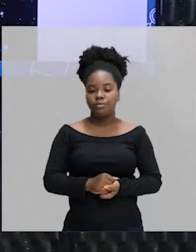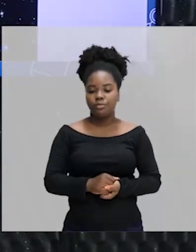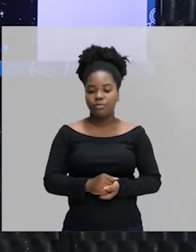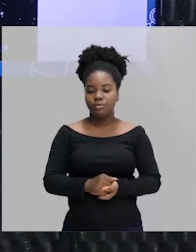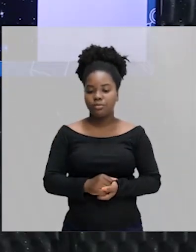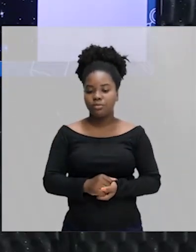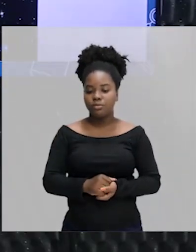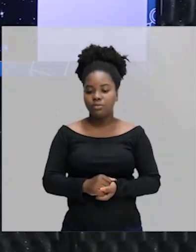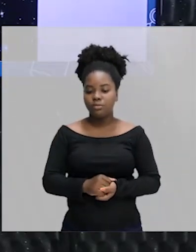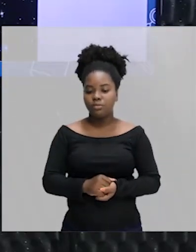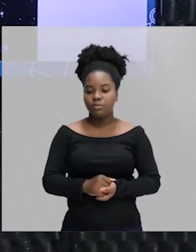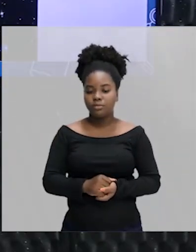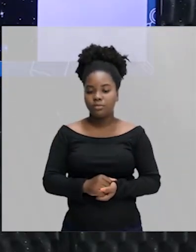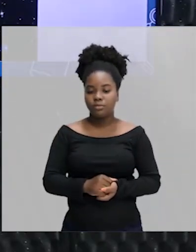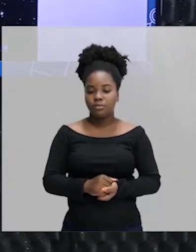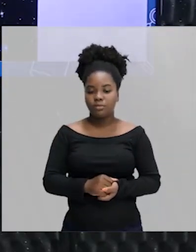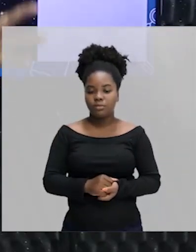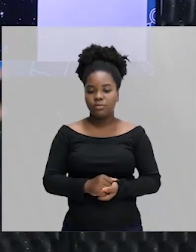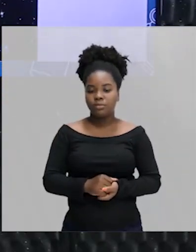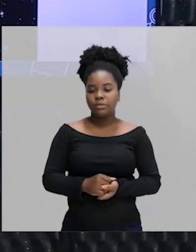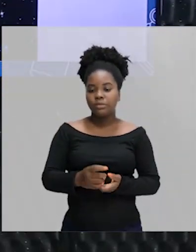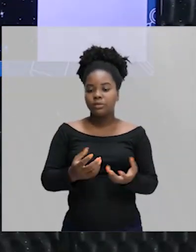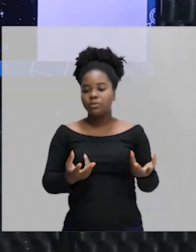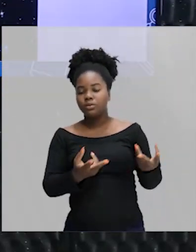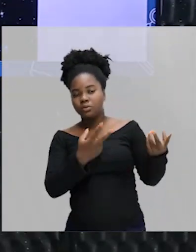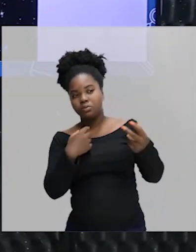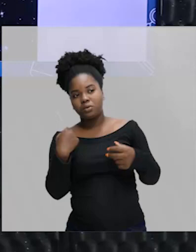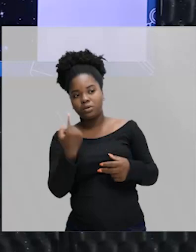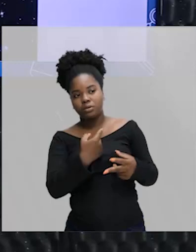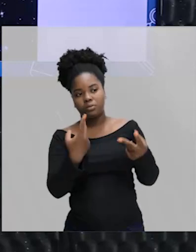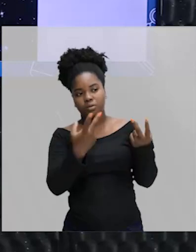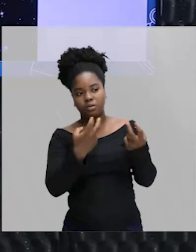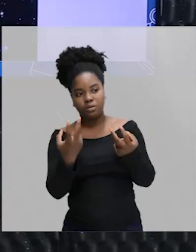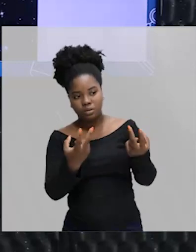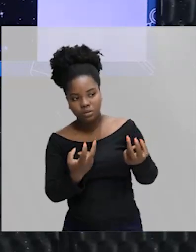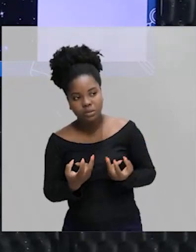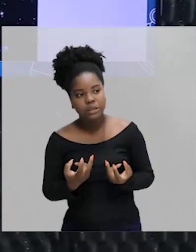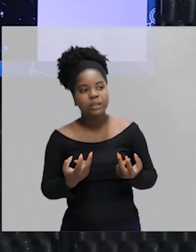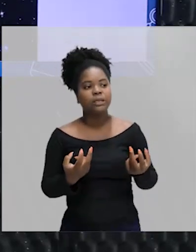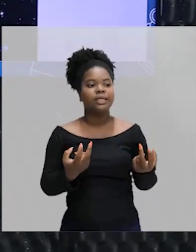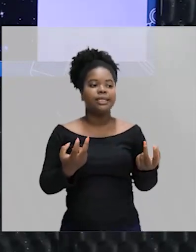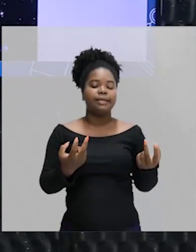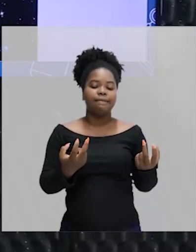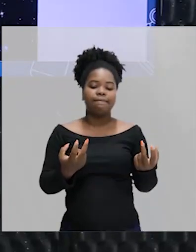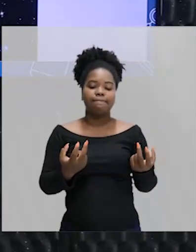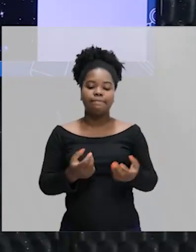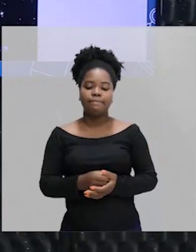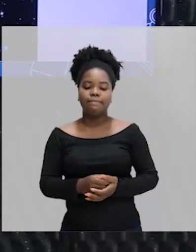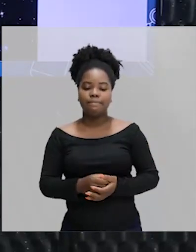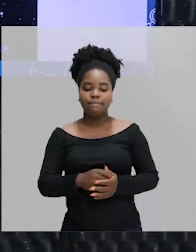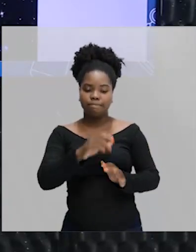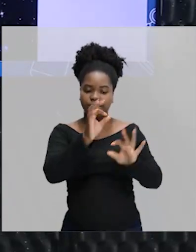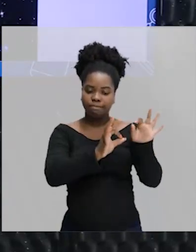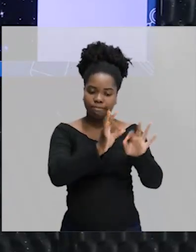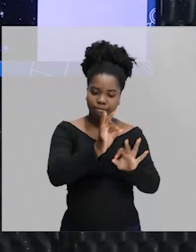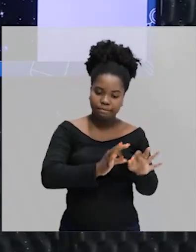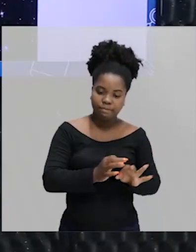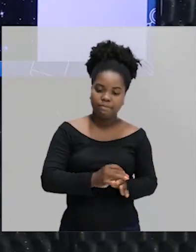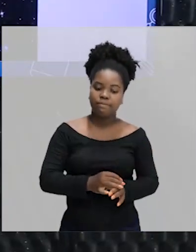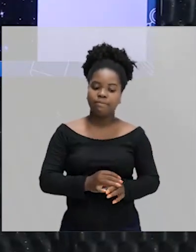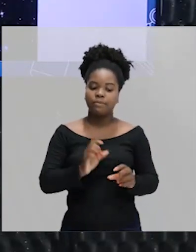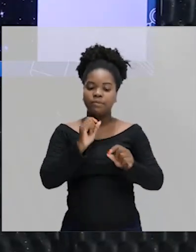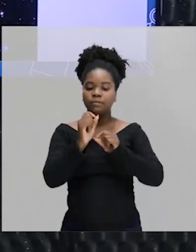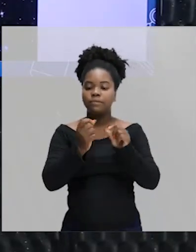isso fazer, né, as nossas previsões, okay, os nossos modelos matemáticos, em cima daquilo